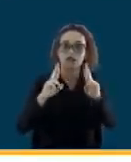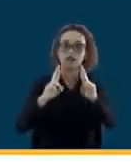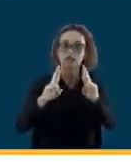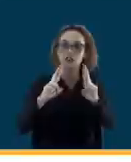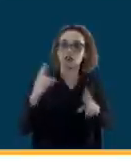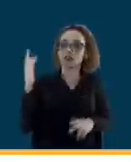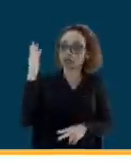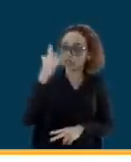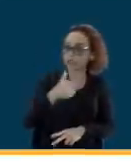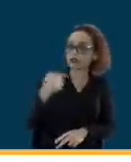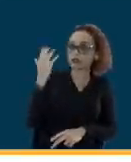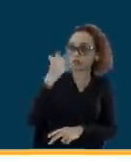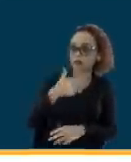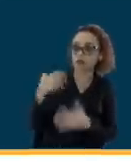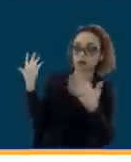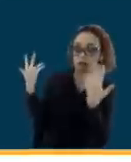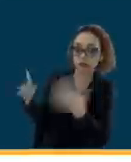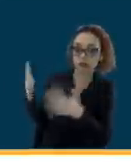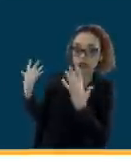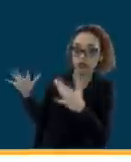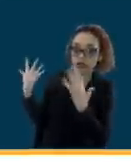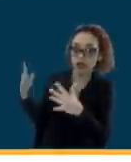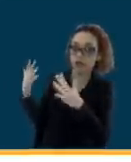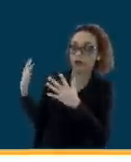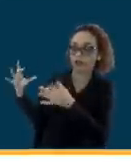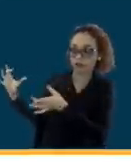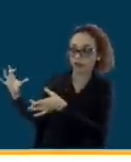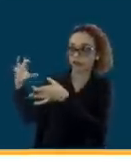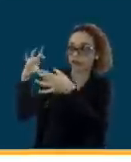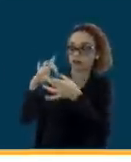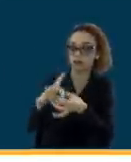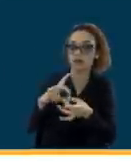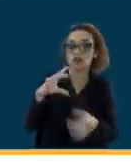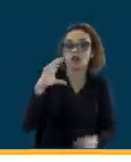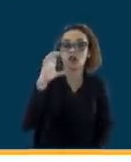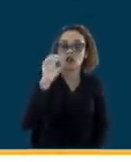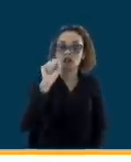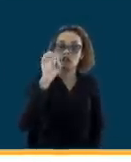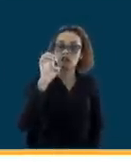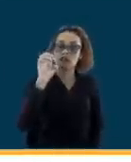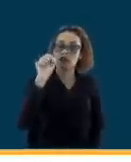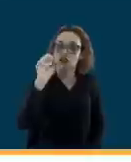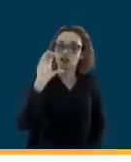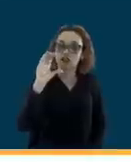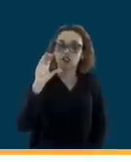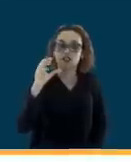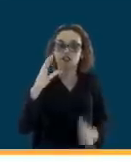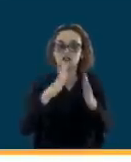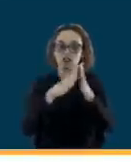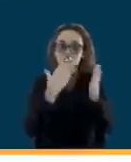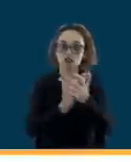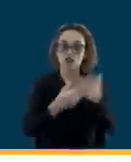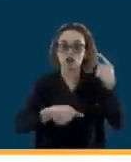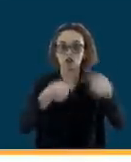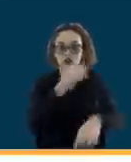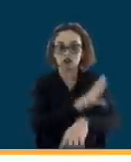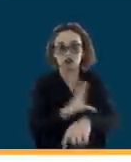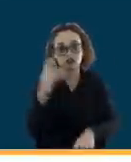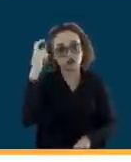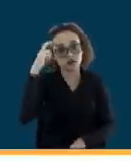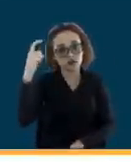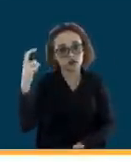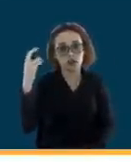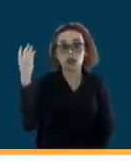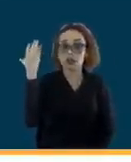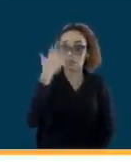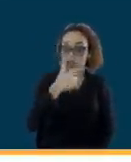Gratidão. Santini, parabéns por essa articulação entre o SESC e a Escola de Políticas Culturais. Muito lindo também, Célio, de